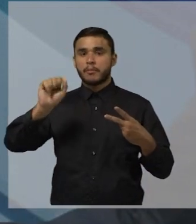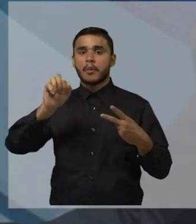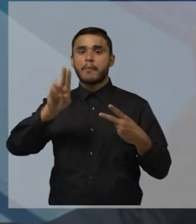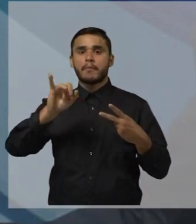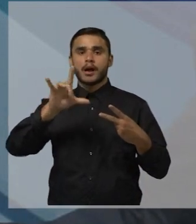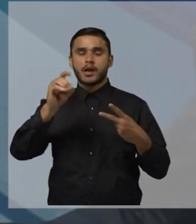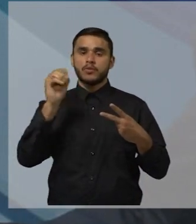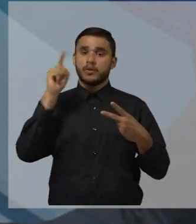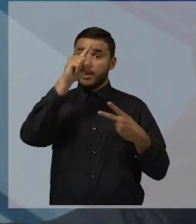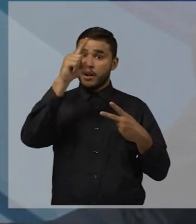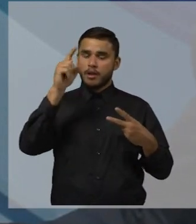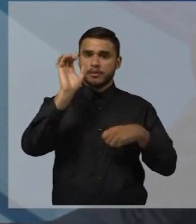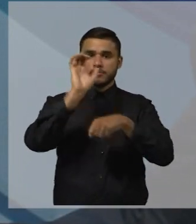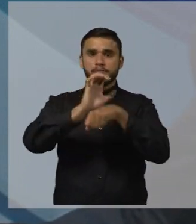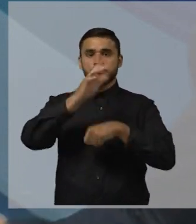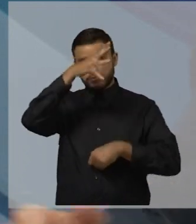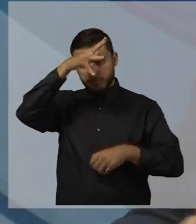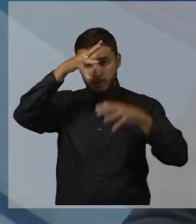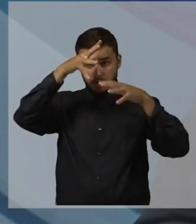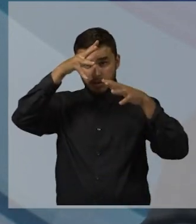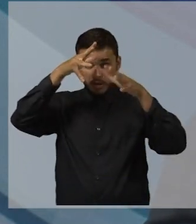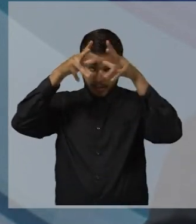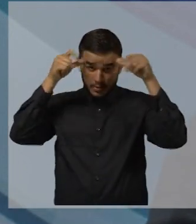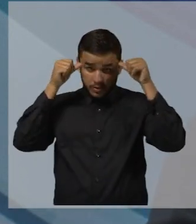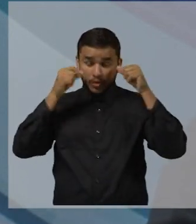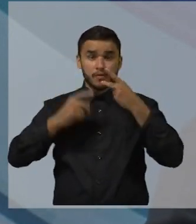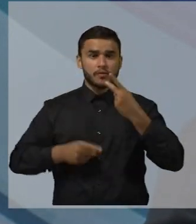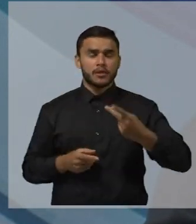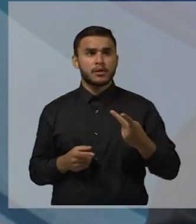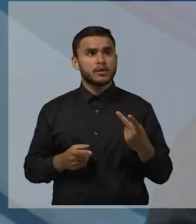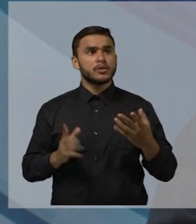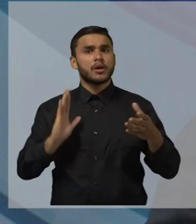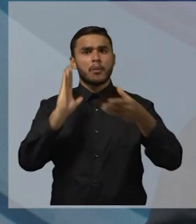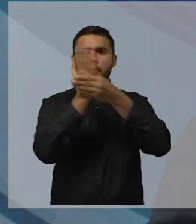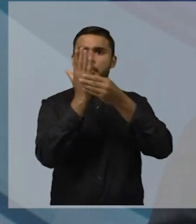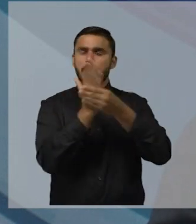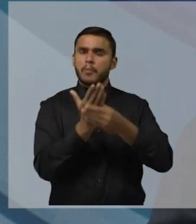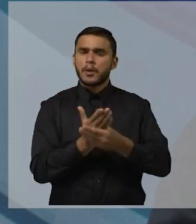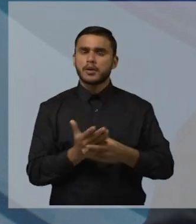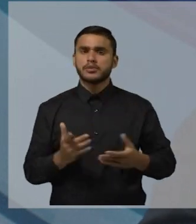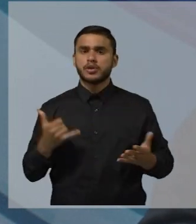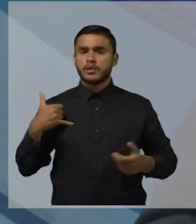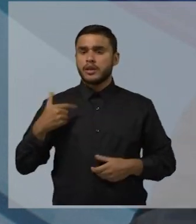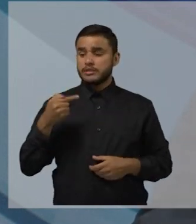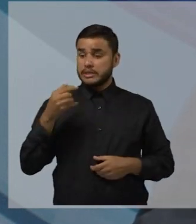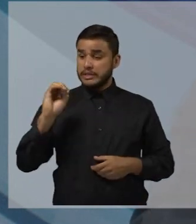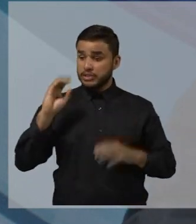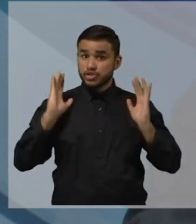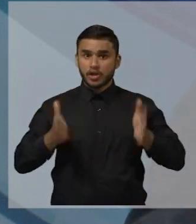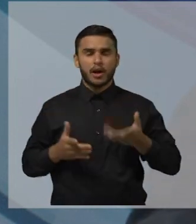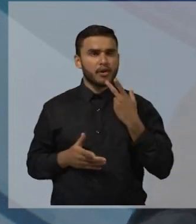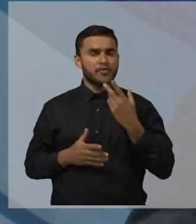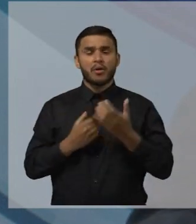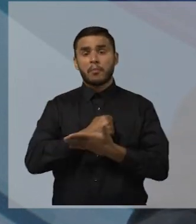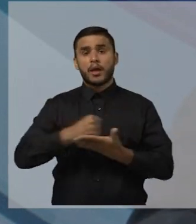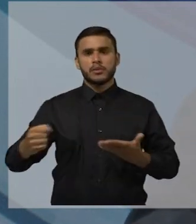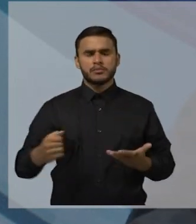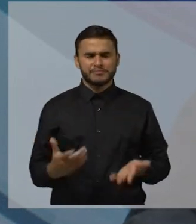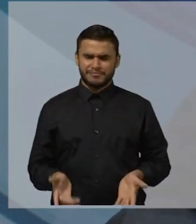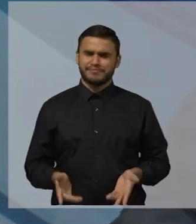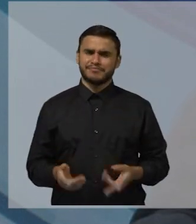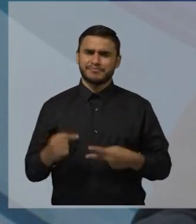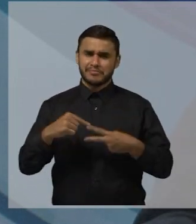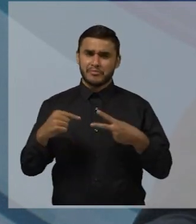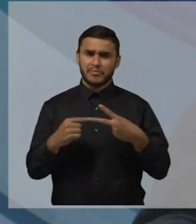ele teve 70 anos, atingiu 70 anos de idade. Então, infelizmente, nós